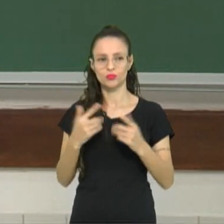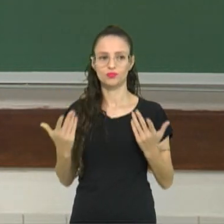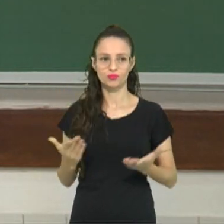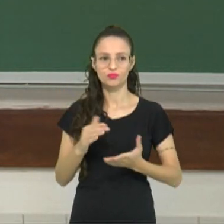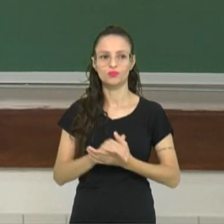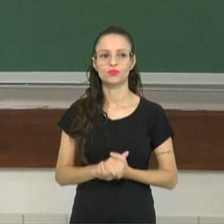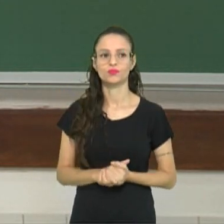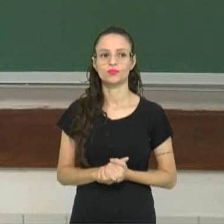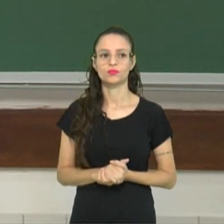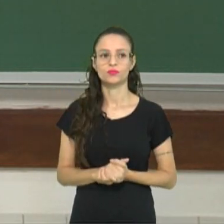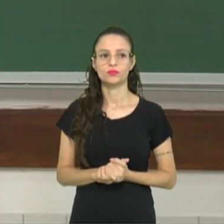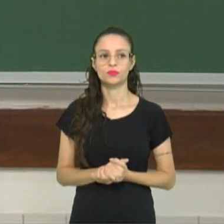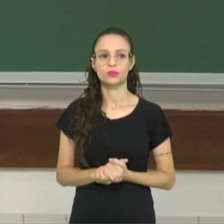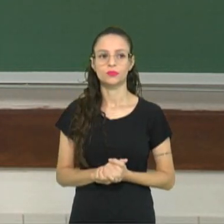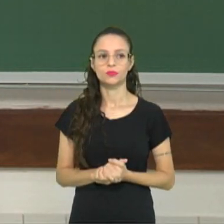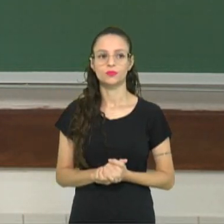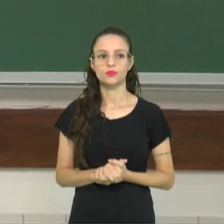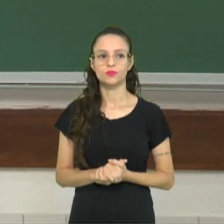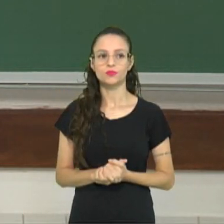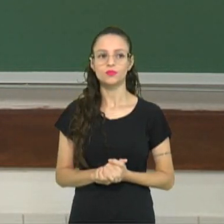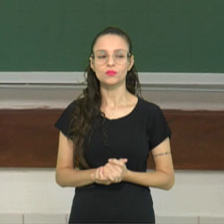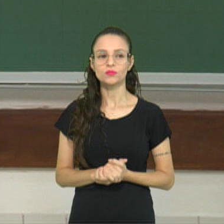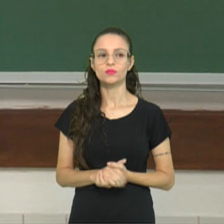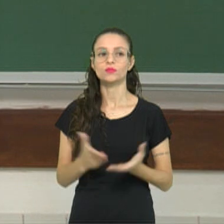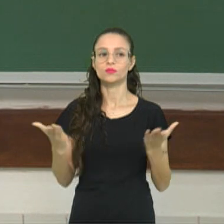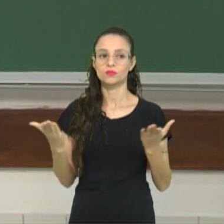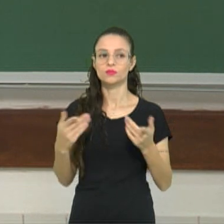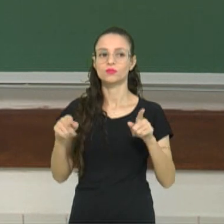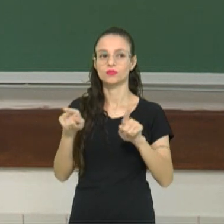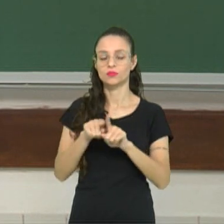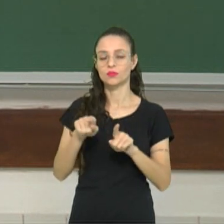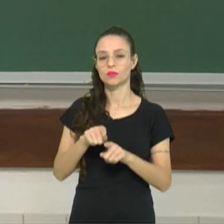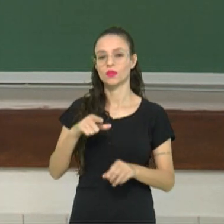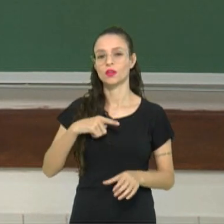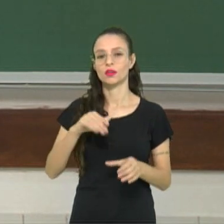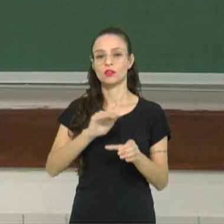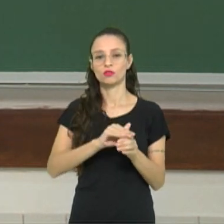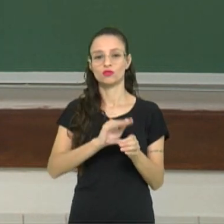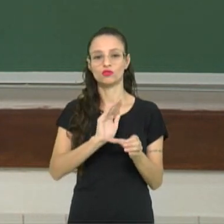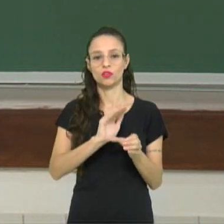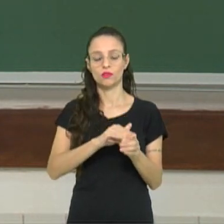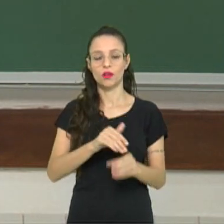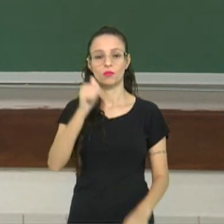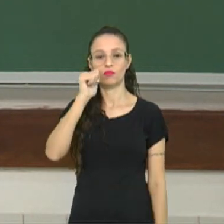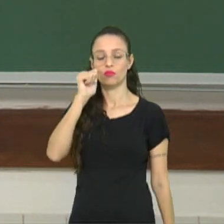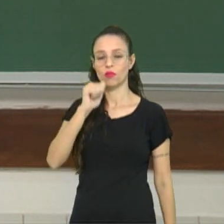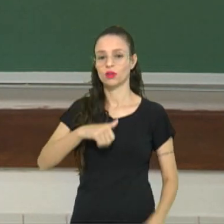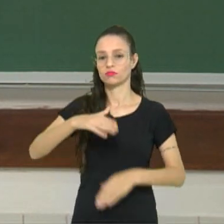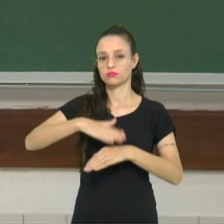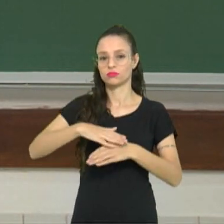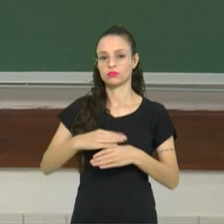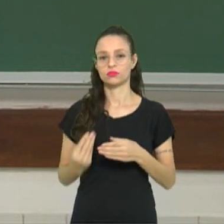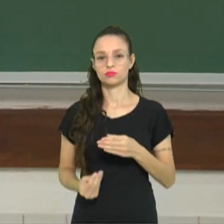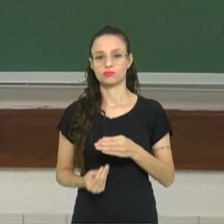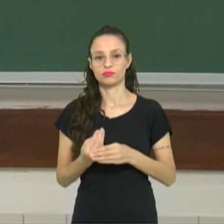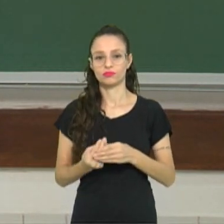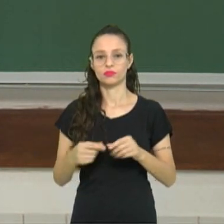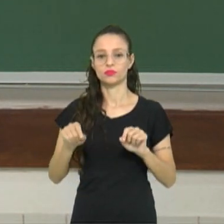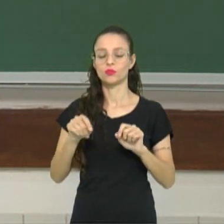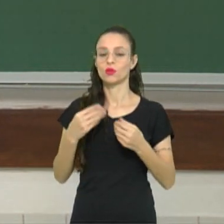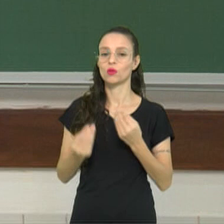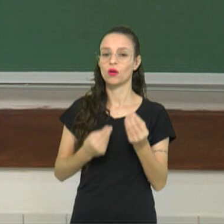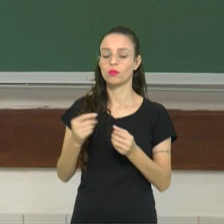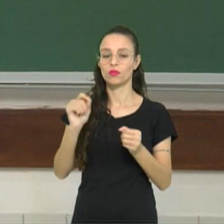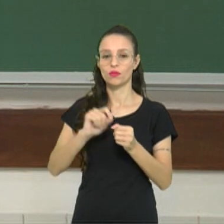mais, certo? Também temos o diafragma, né, que a mulher própria aplica. Existe, para se